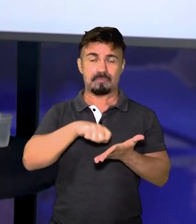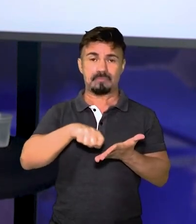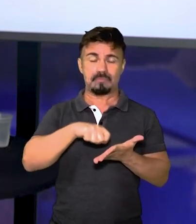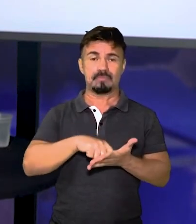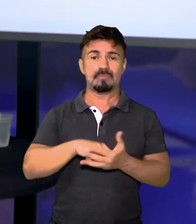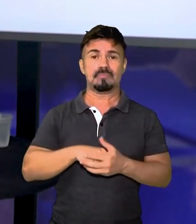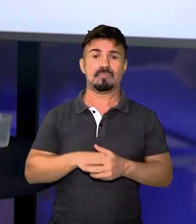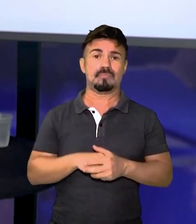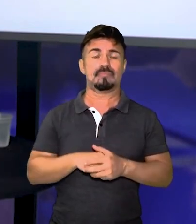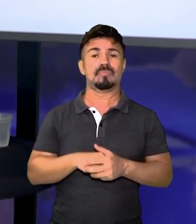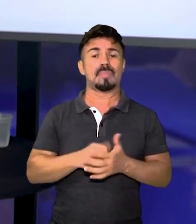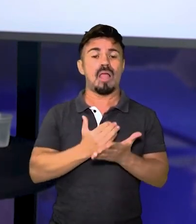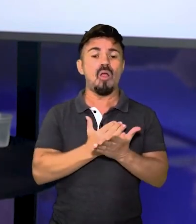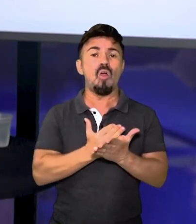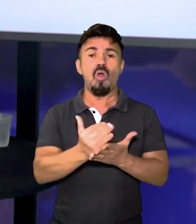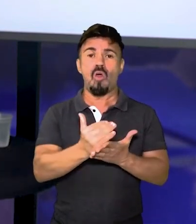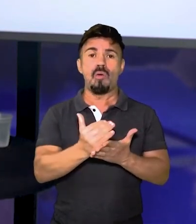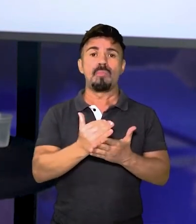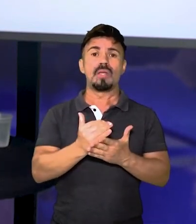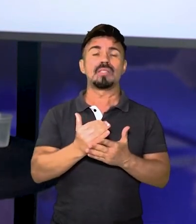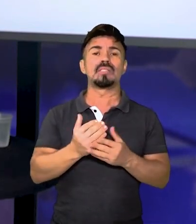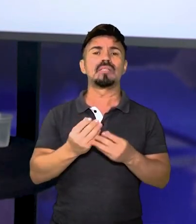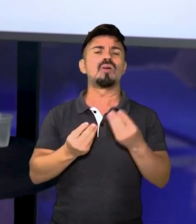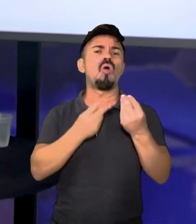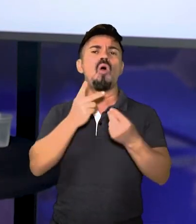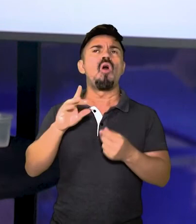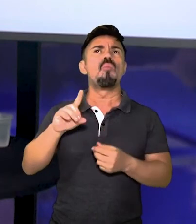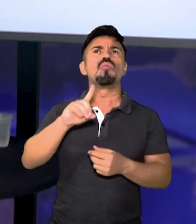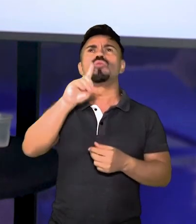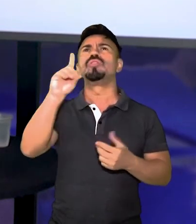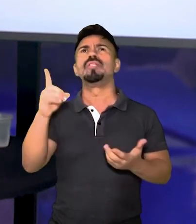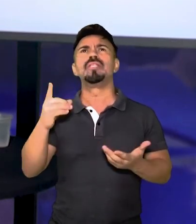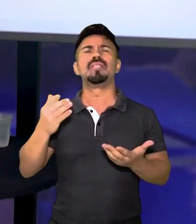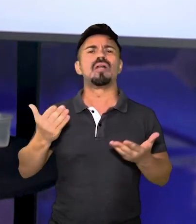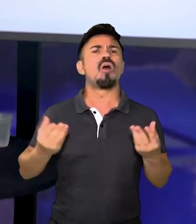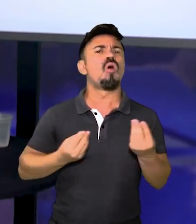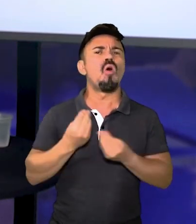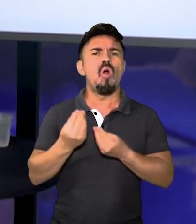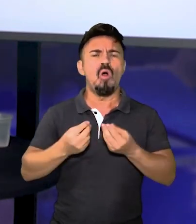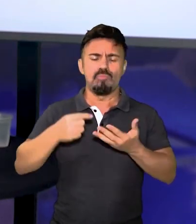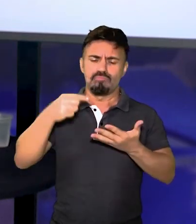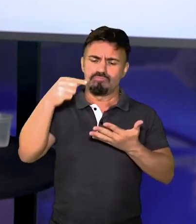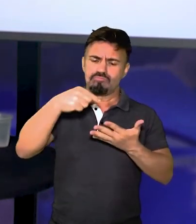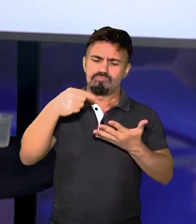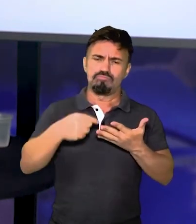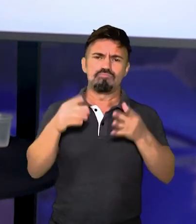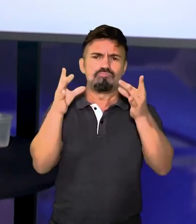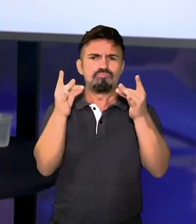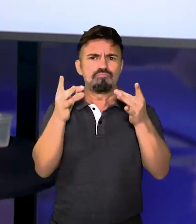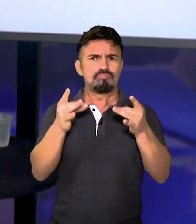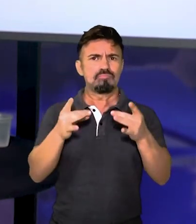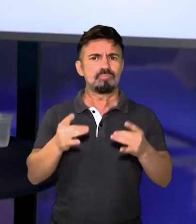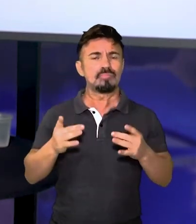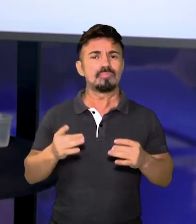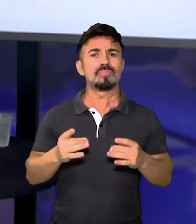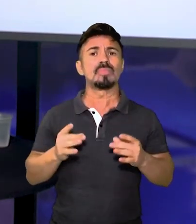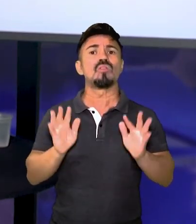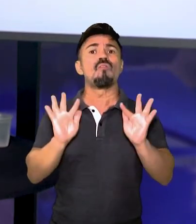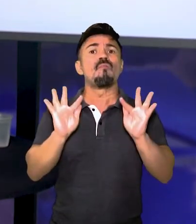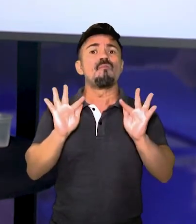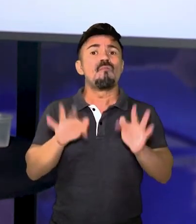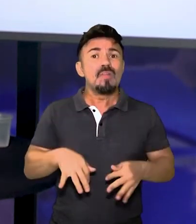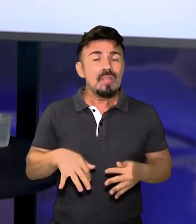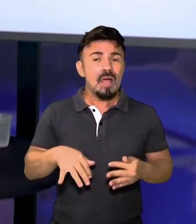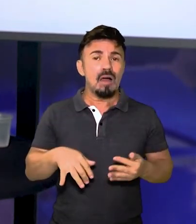está justamente escrevendo a sua página de diário, está começando a dizer como foi o seu dia, como é que está sendo a sua